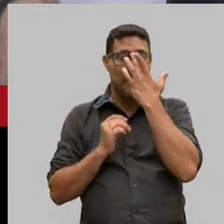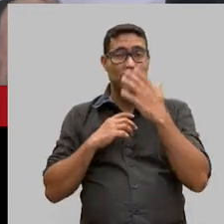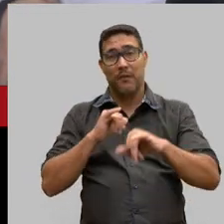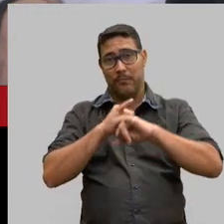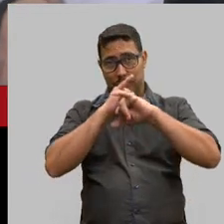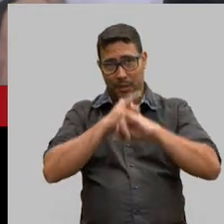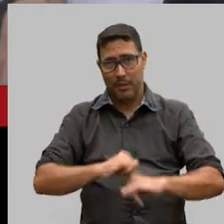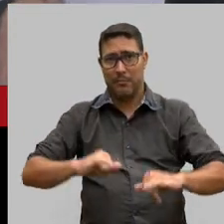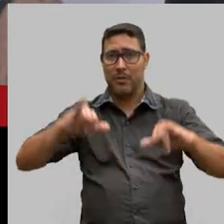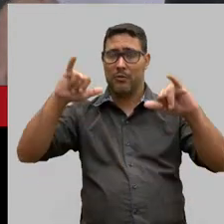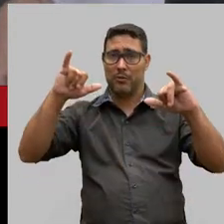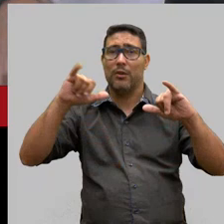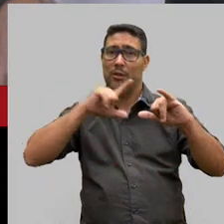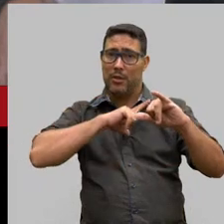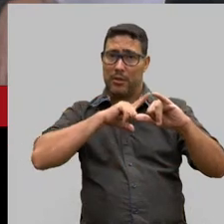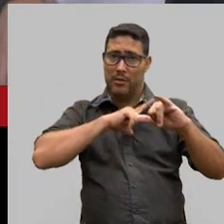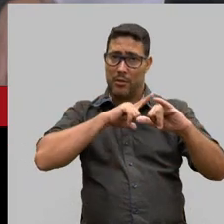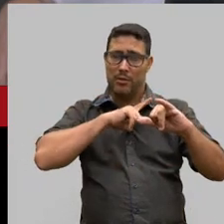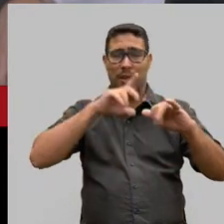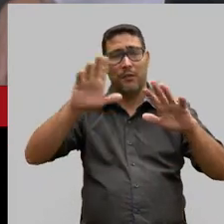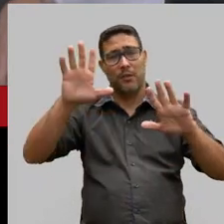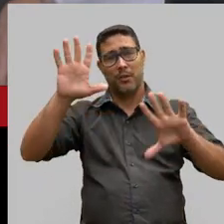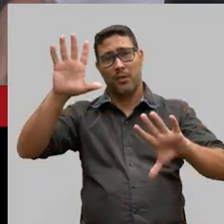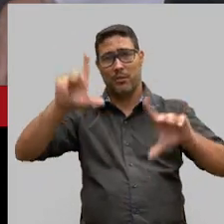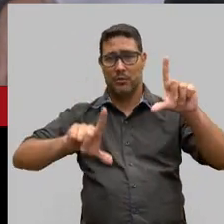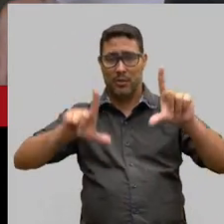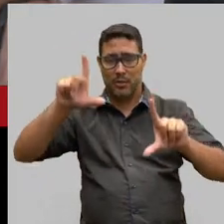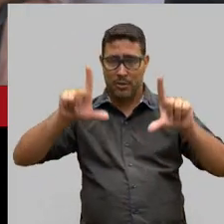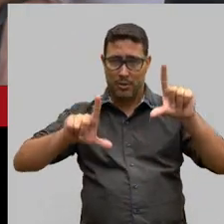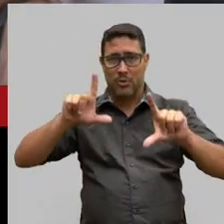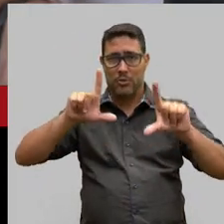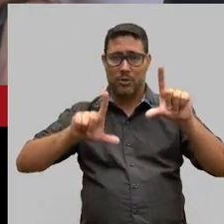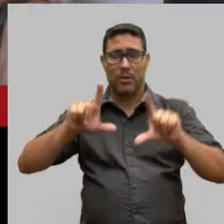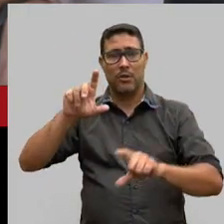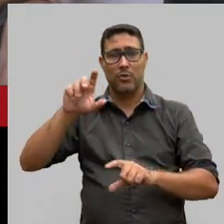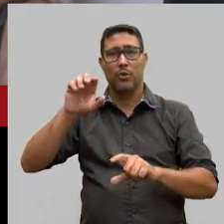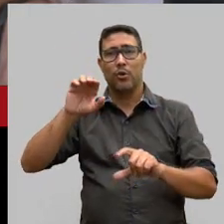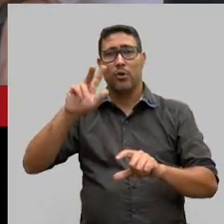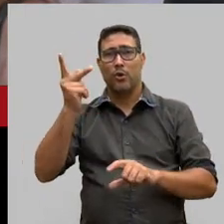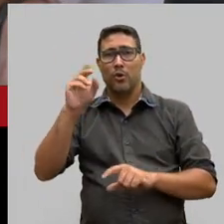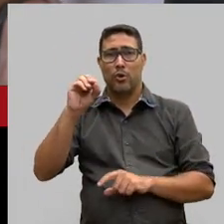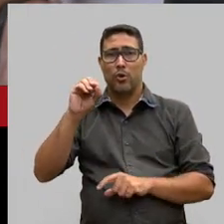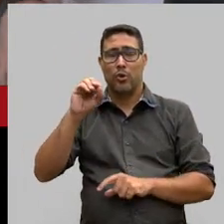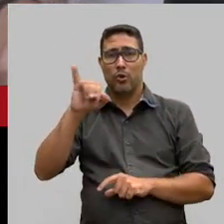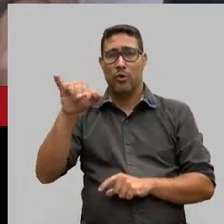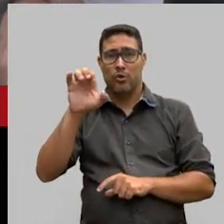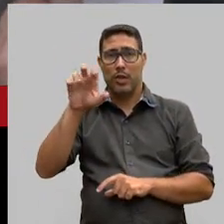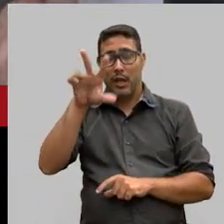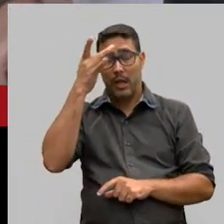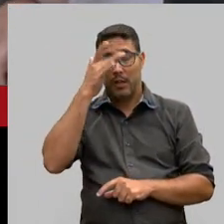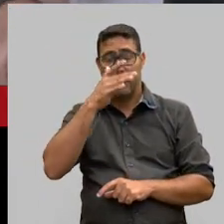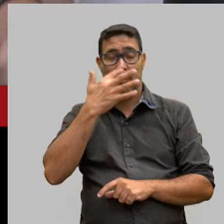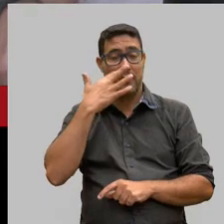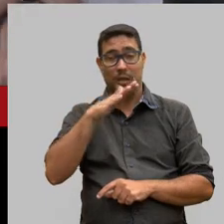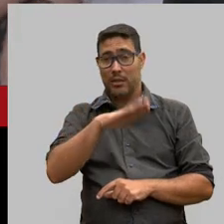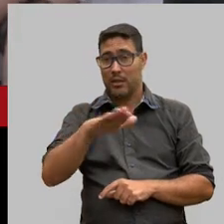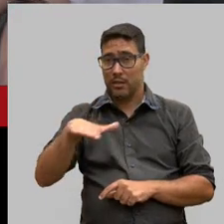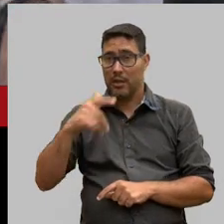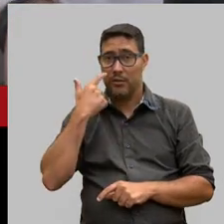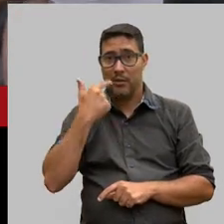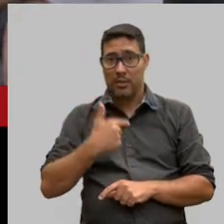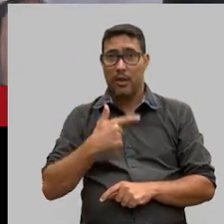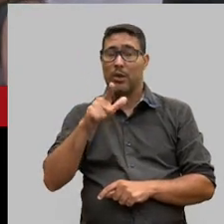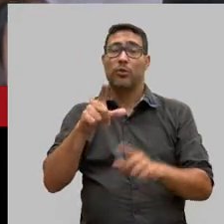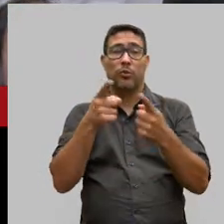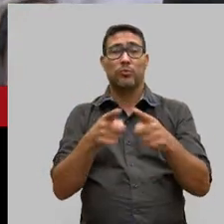passou no jornal hoje na parte da manhã as crianças sendo vistas ali no coral de surdos e a